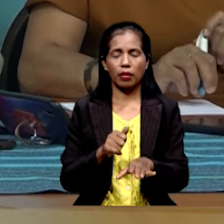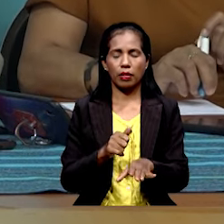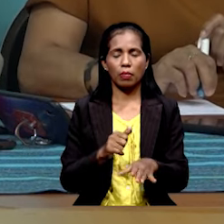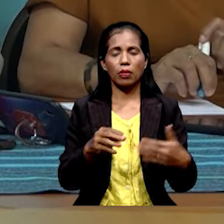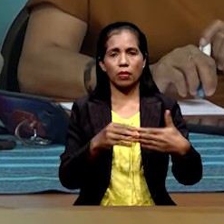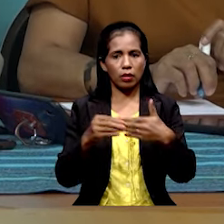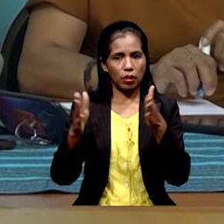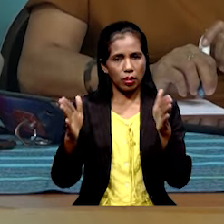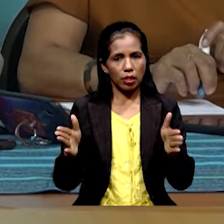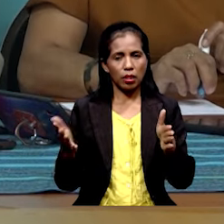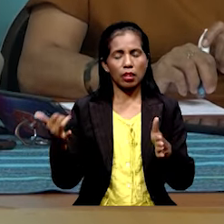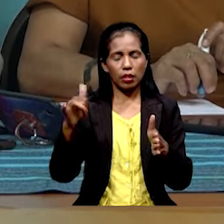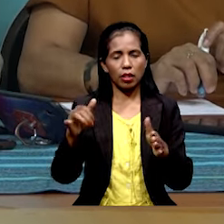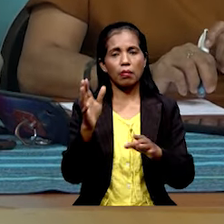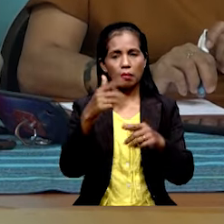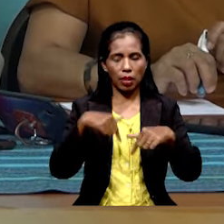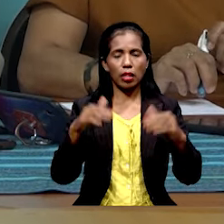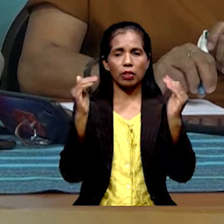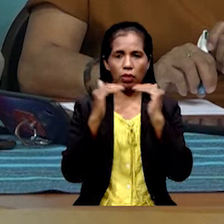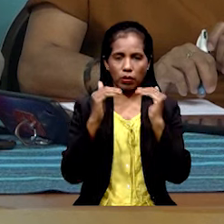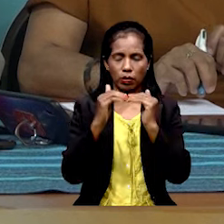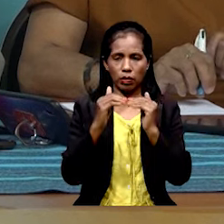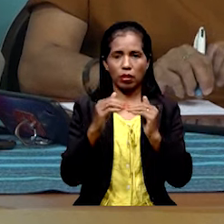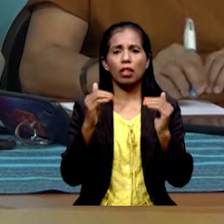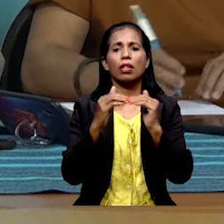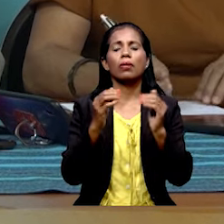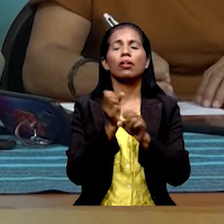se me vê, mas há diálogo. Depois diálogo vai sair.